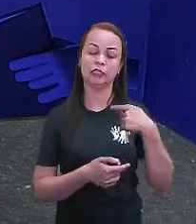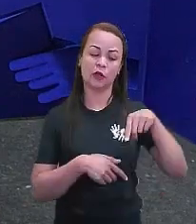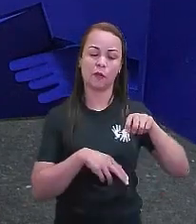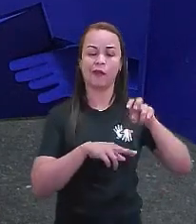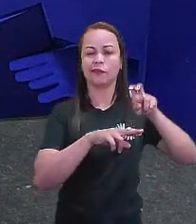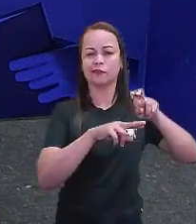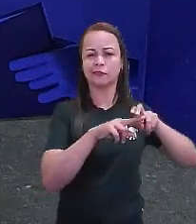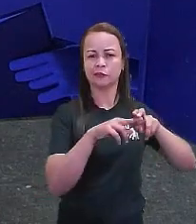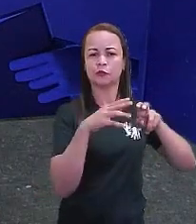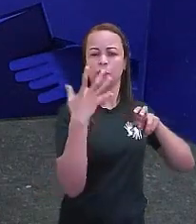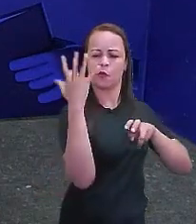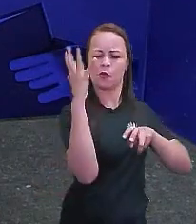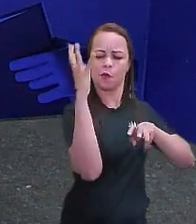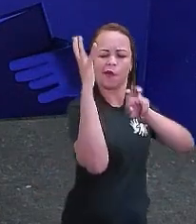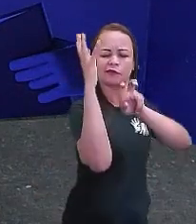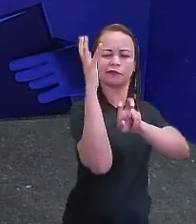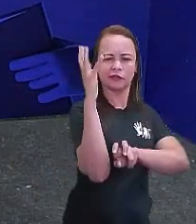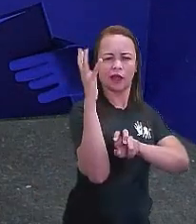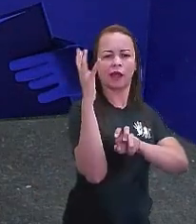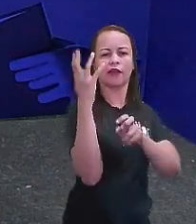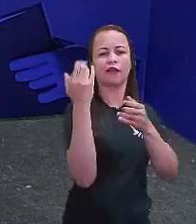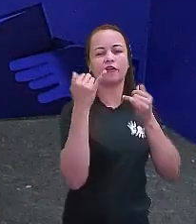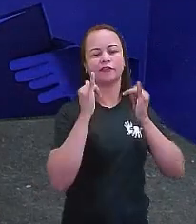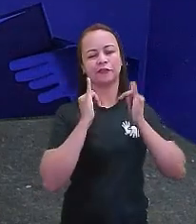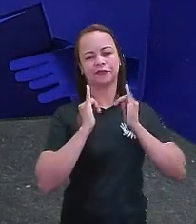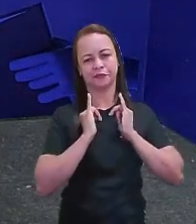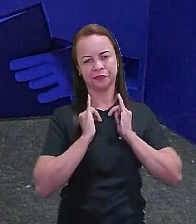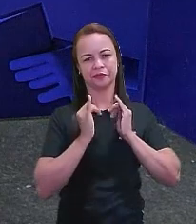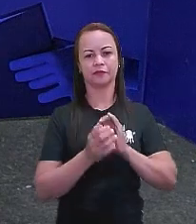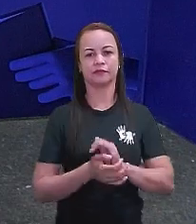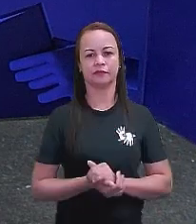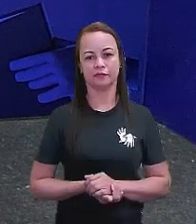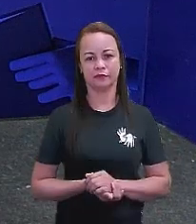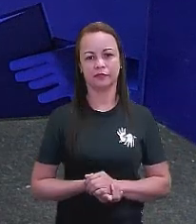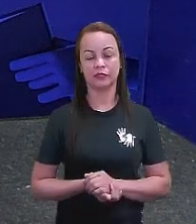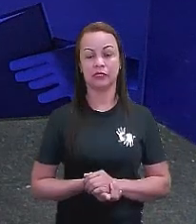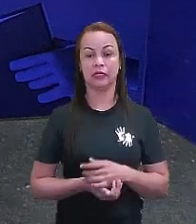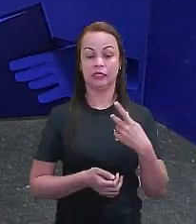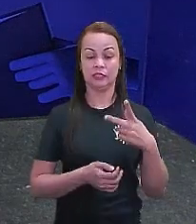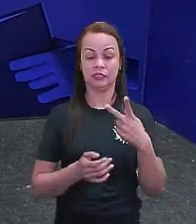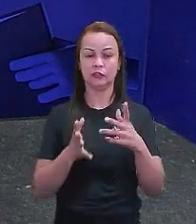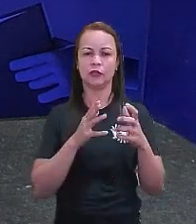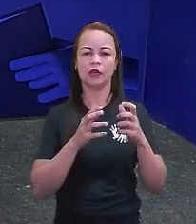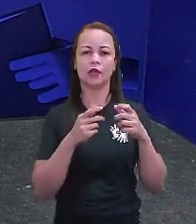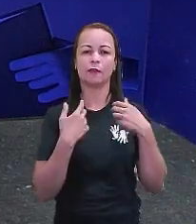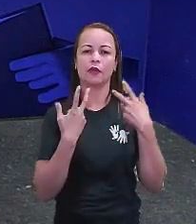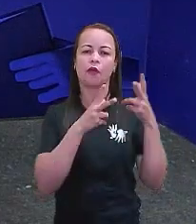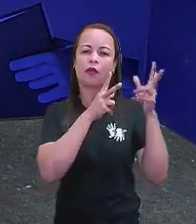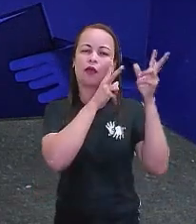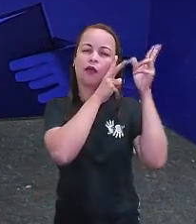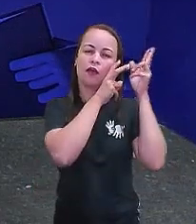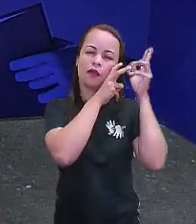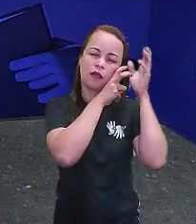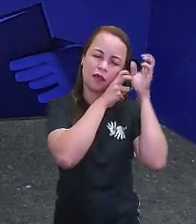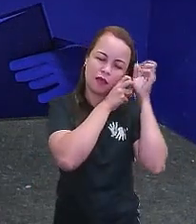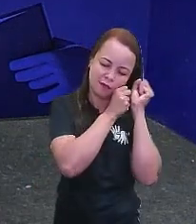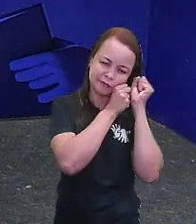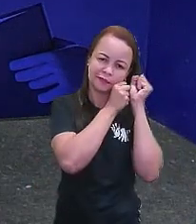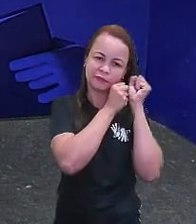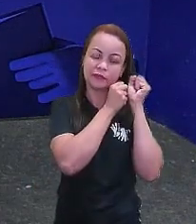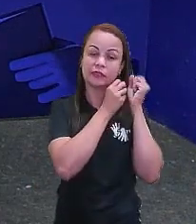descansar um pouco embaixo de uma árvore. Nisso, ela pegou um sono profundo. E